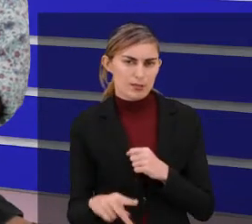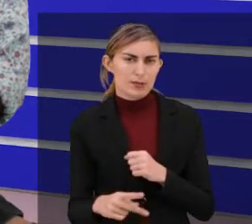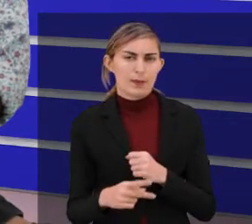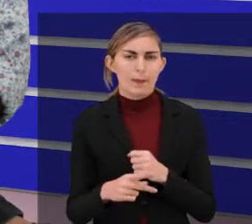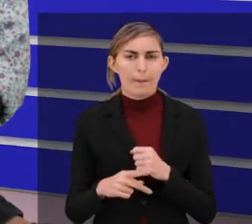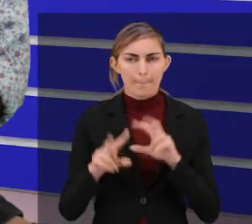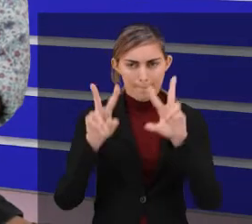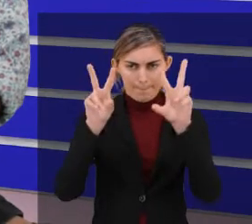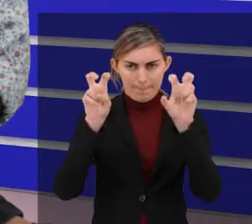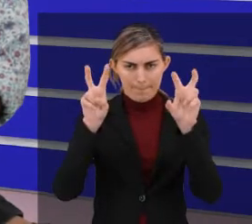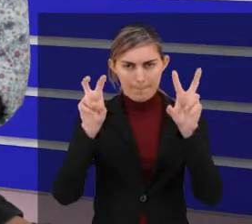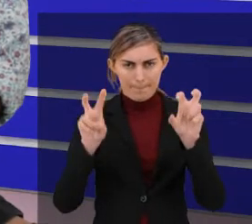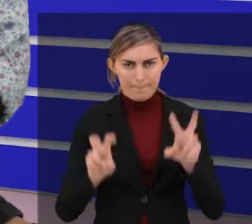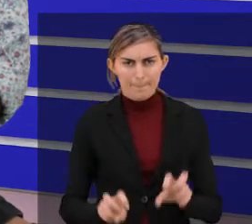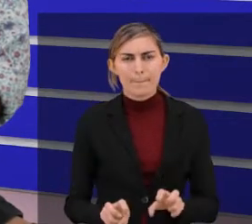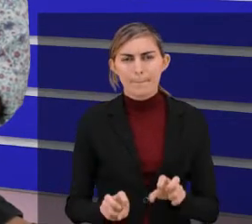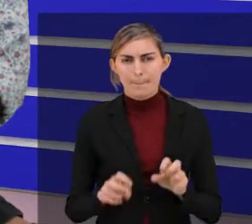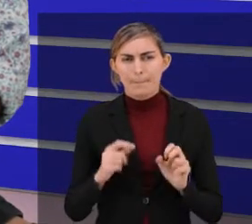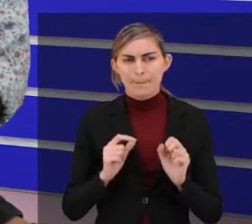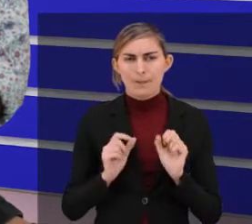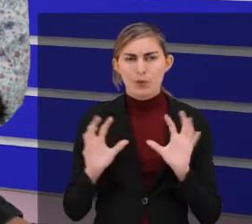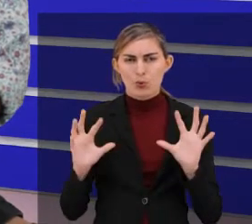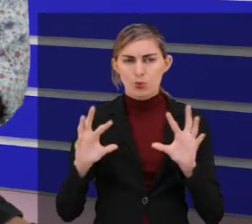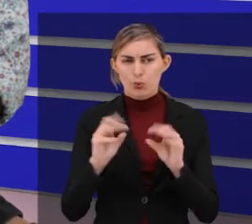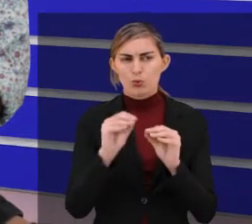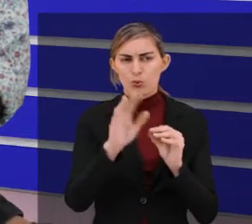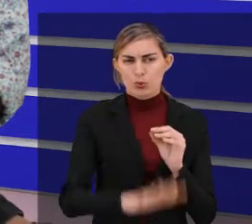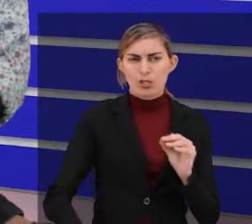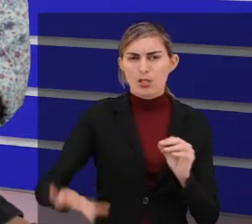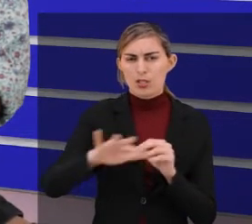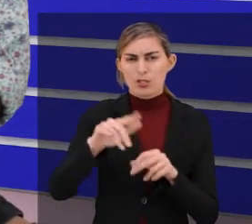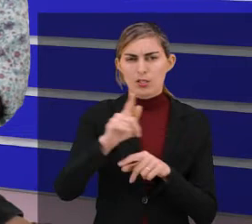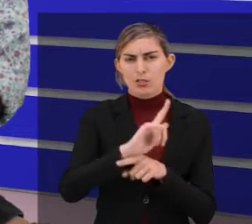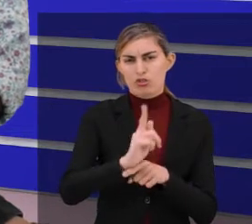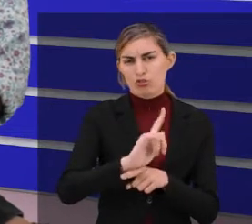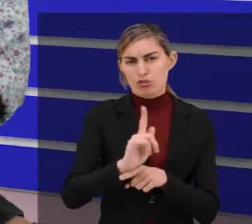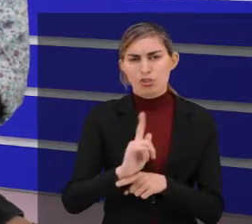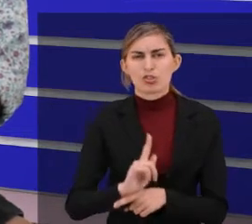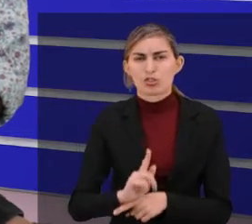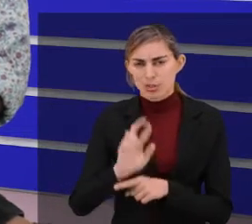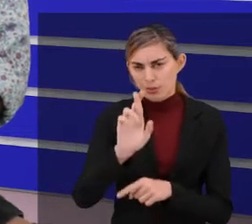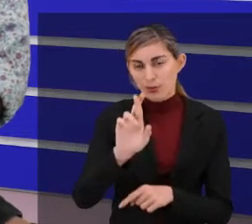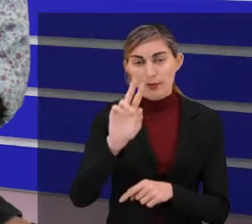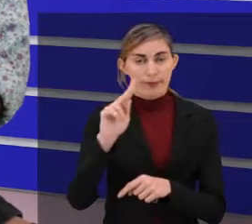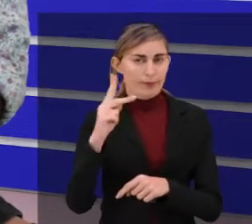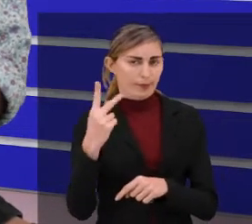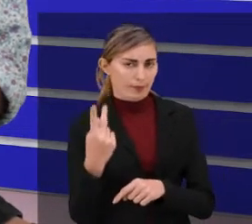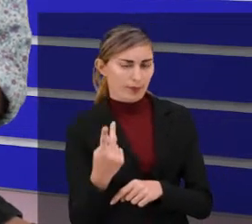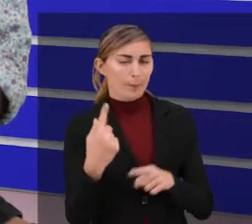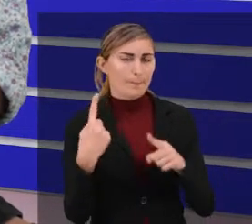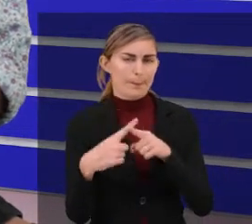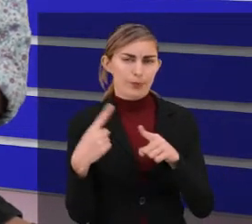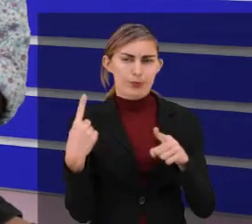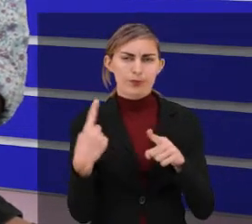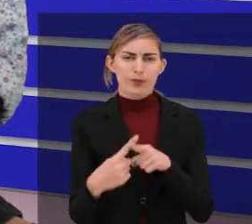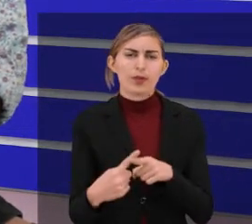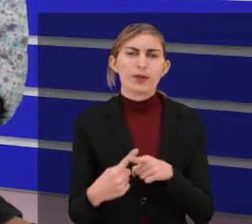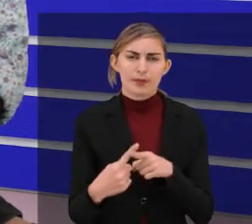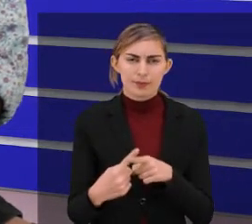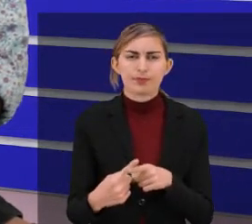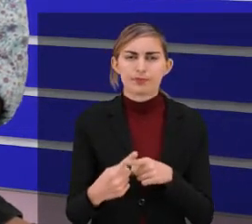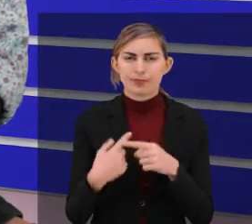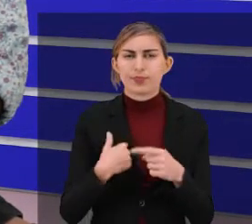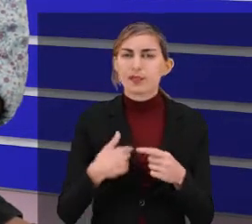Essa temática, ela permeia toda a área de gestão de recursos humanos, porque, obviamente,